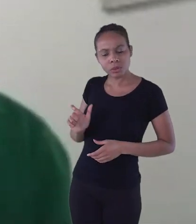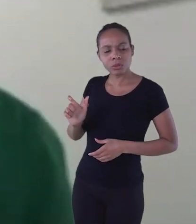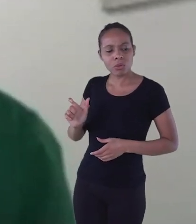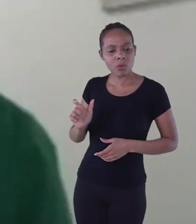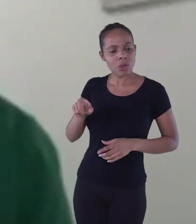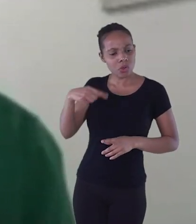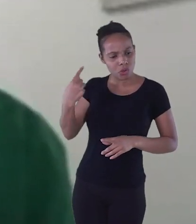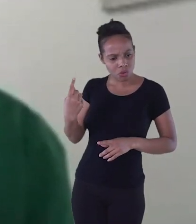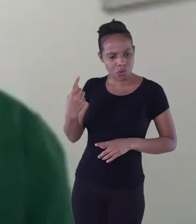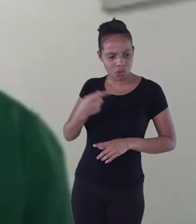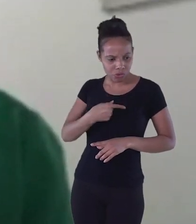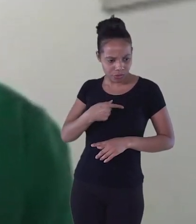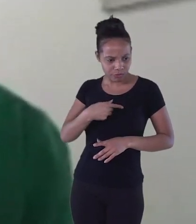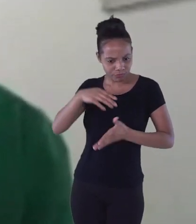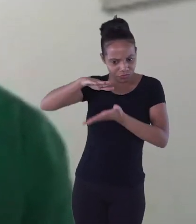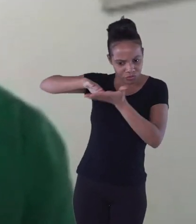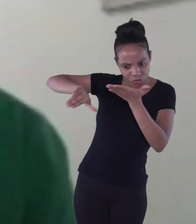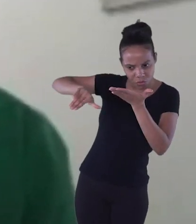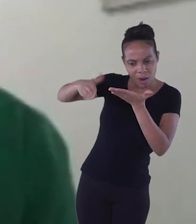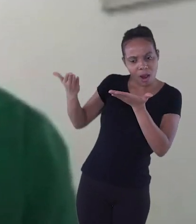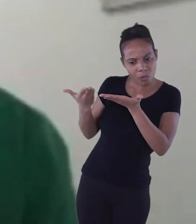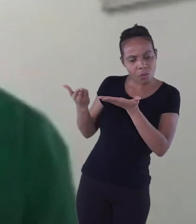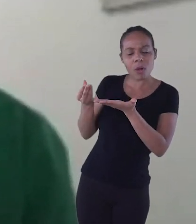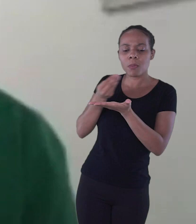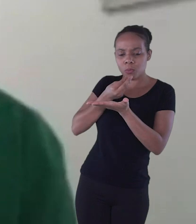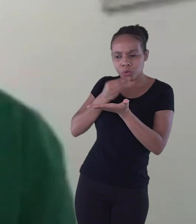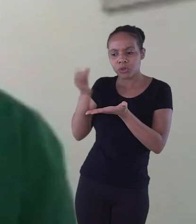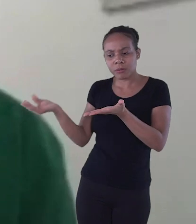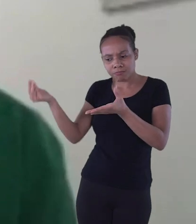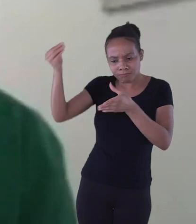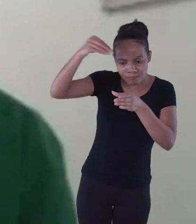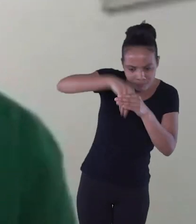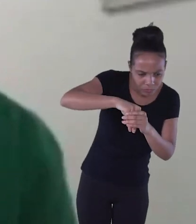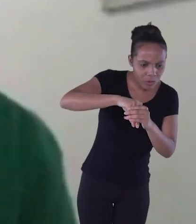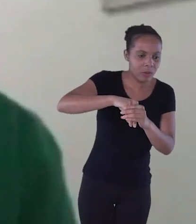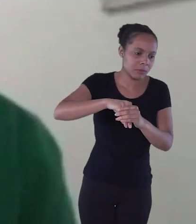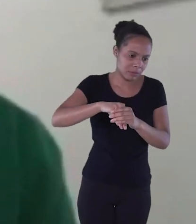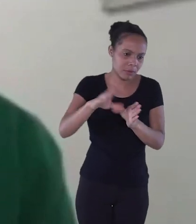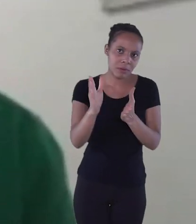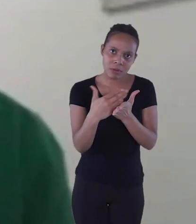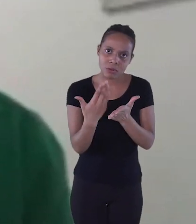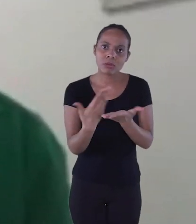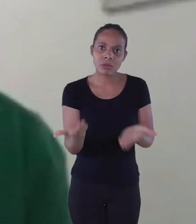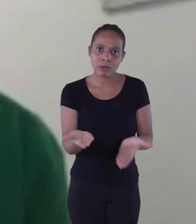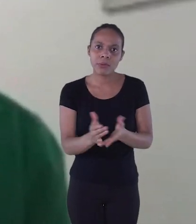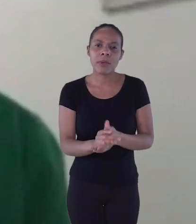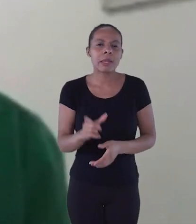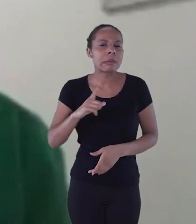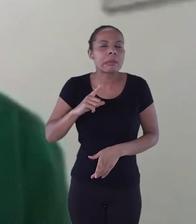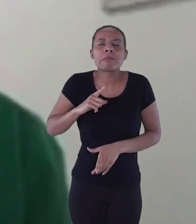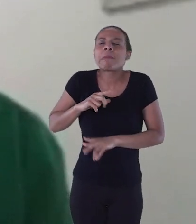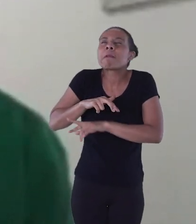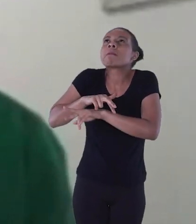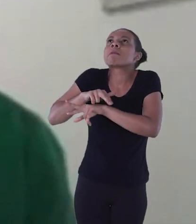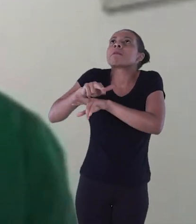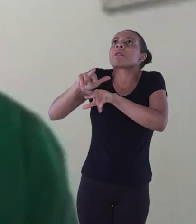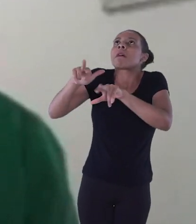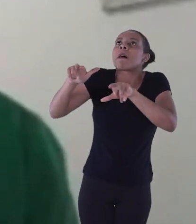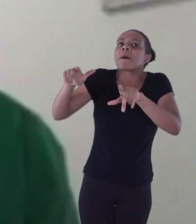tirando e tal, tem mais a ver com o Rio, e são dois exemplos interessantes de artistas negros fazendo uma música